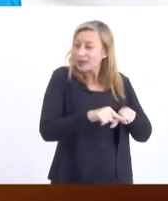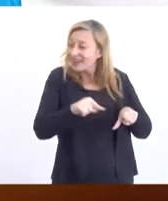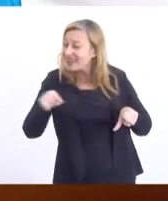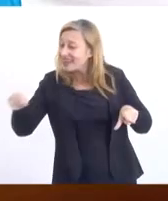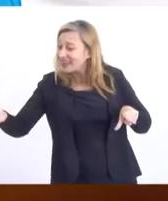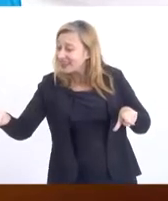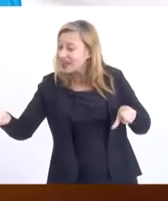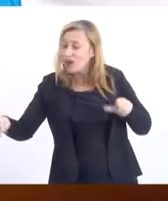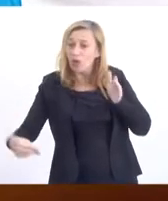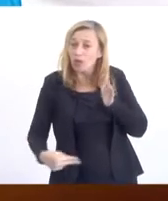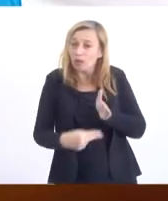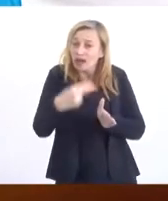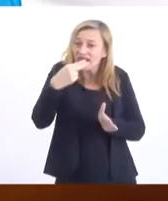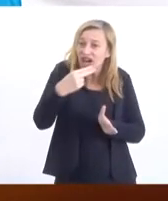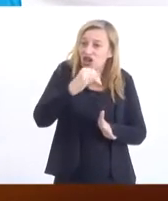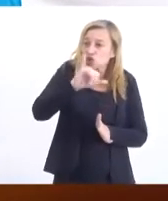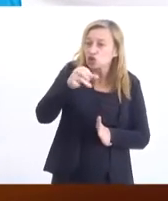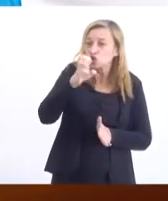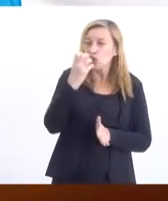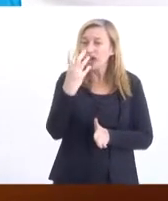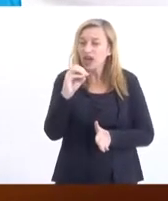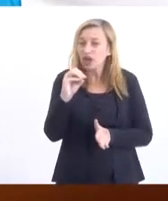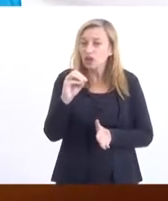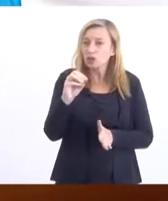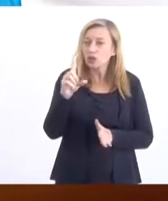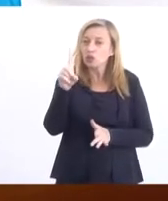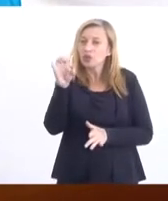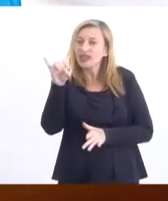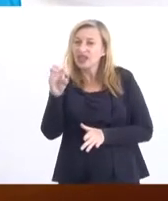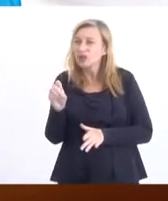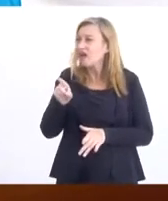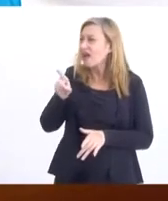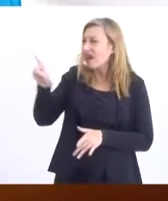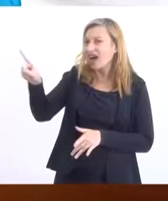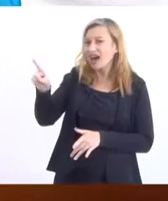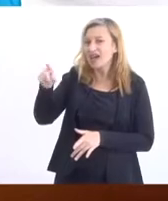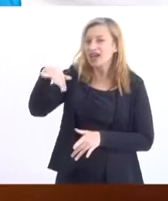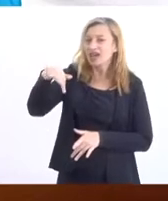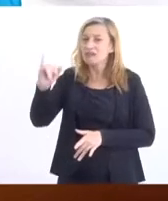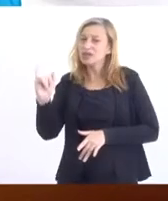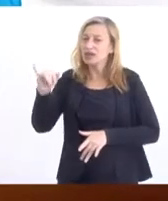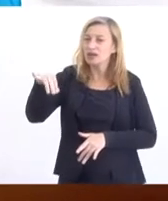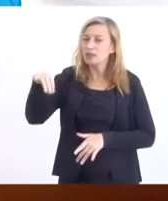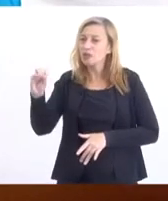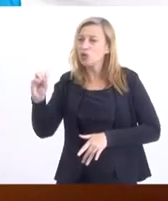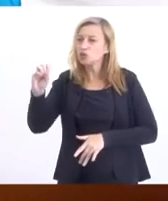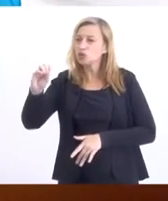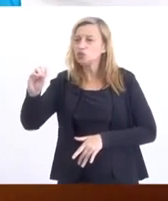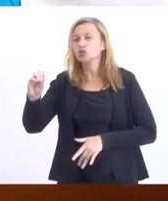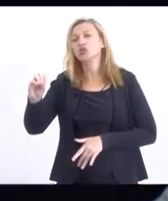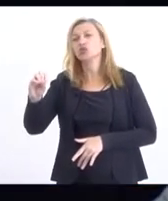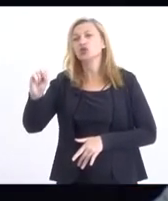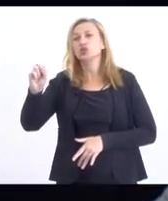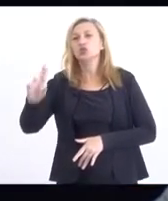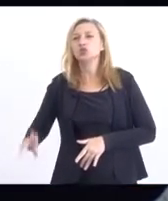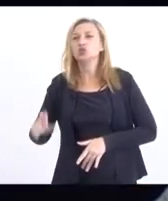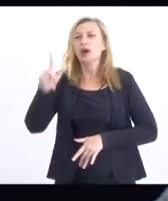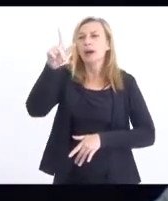joelho, operar um dedo, lá em Mimoso do Sul, Paraíba do Sul. Isso não é